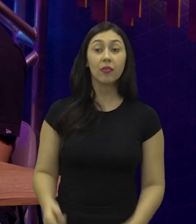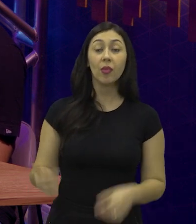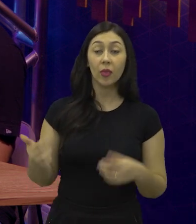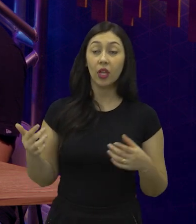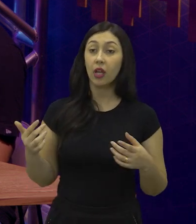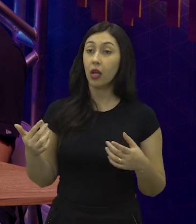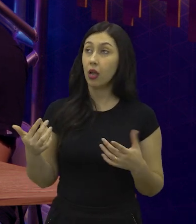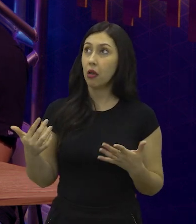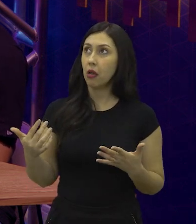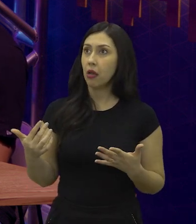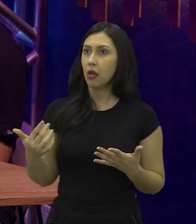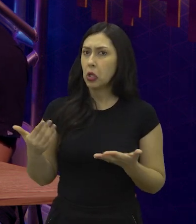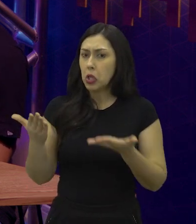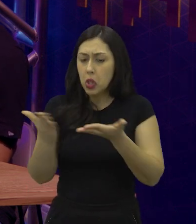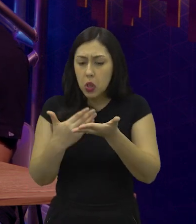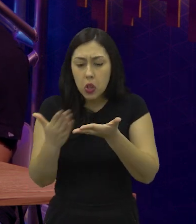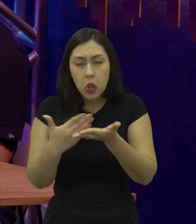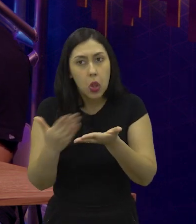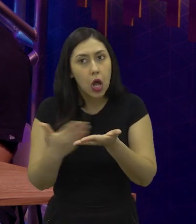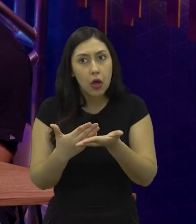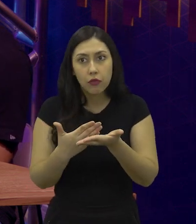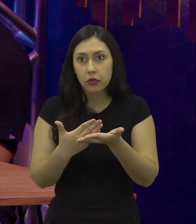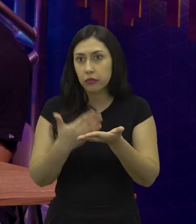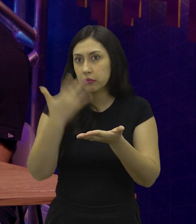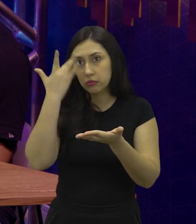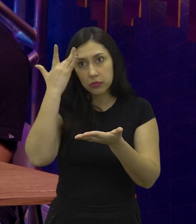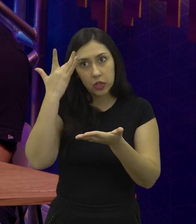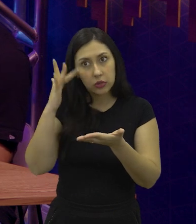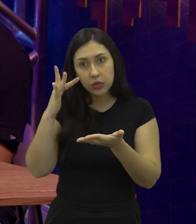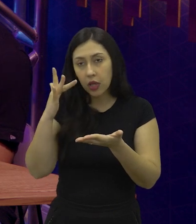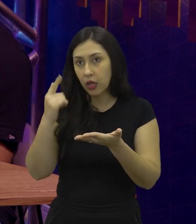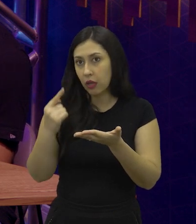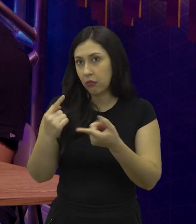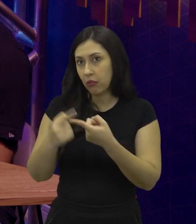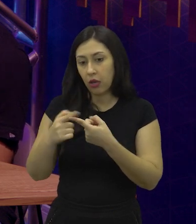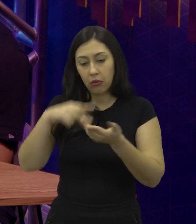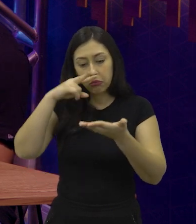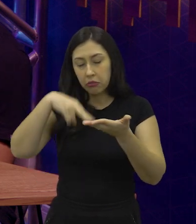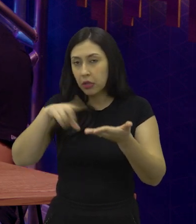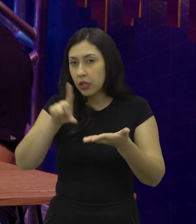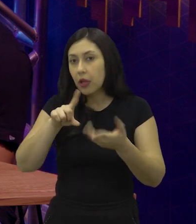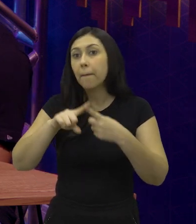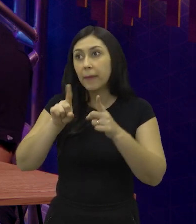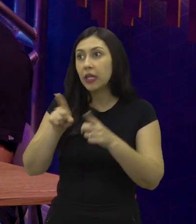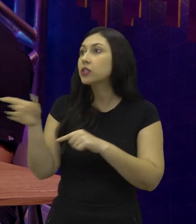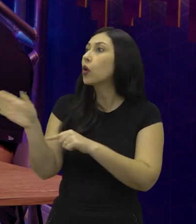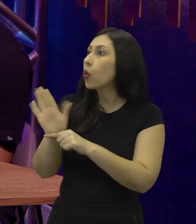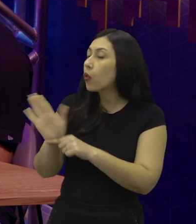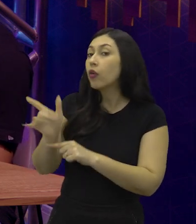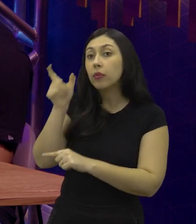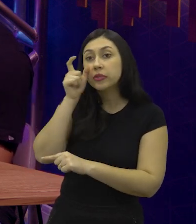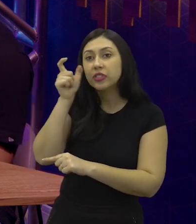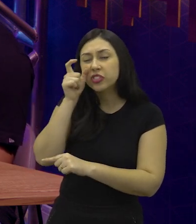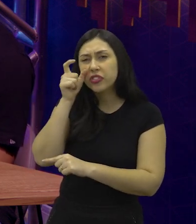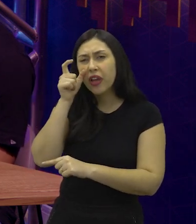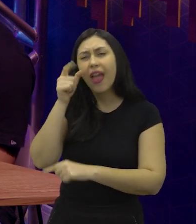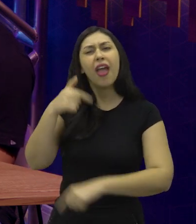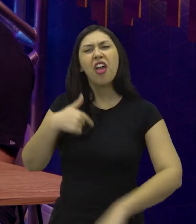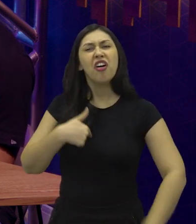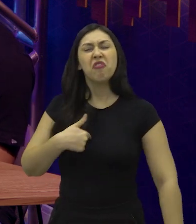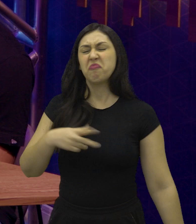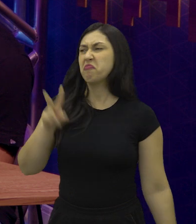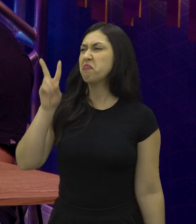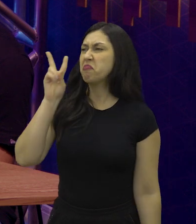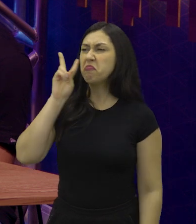assim, Vicky, eu não sei nos livros, porque eu não li, mas eu assisti todos os filmes, eu não lembro